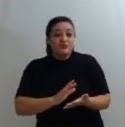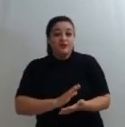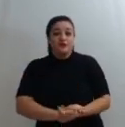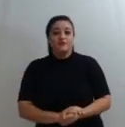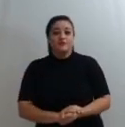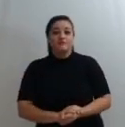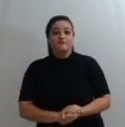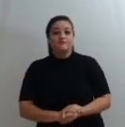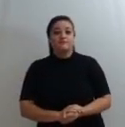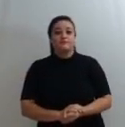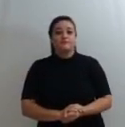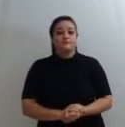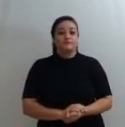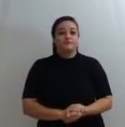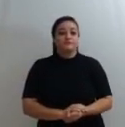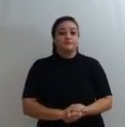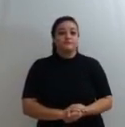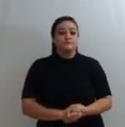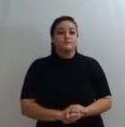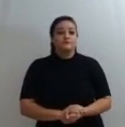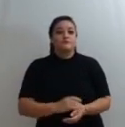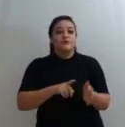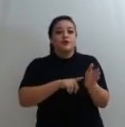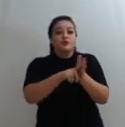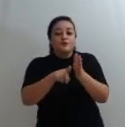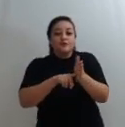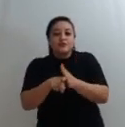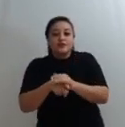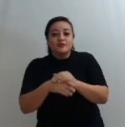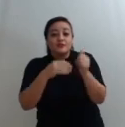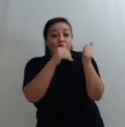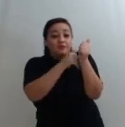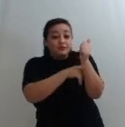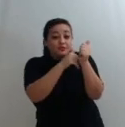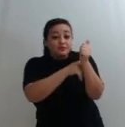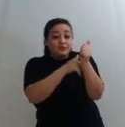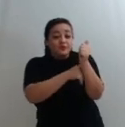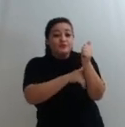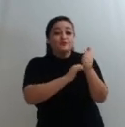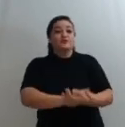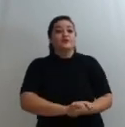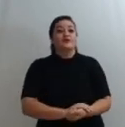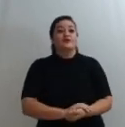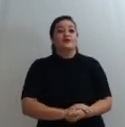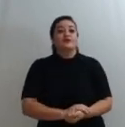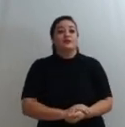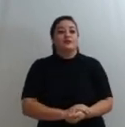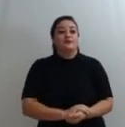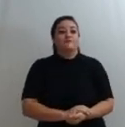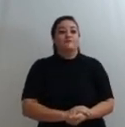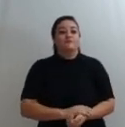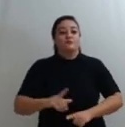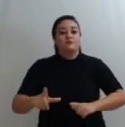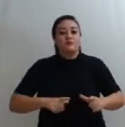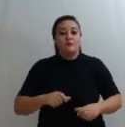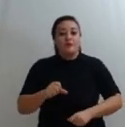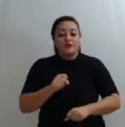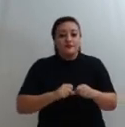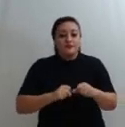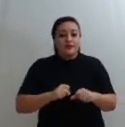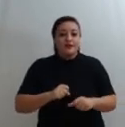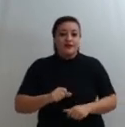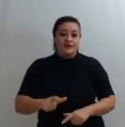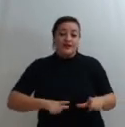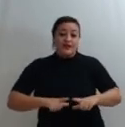uma investigação clandestina dentro de um procedimento administrativo na qual